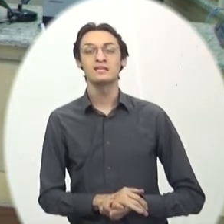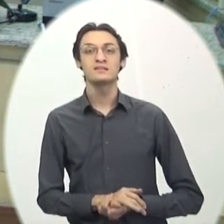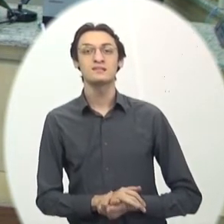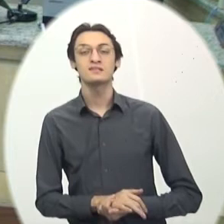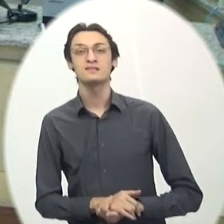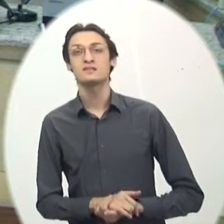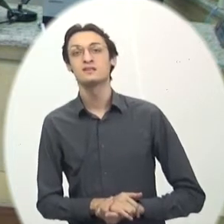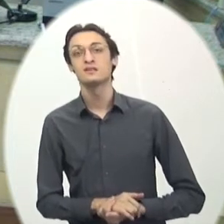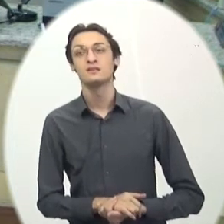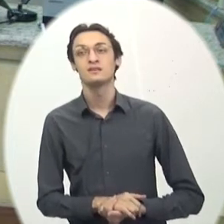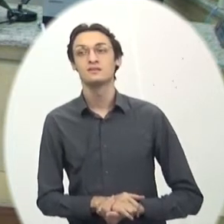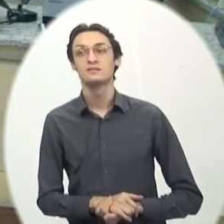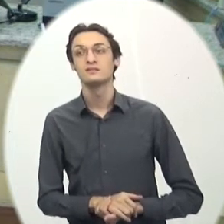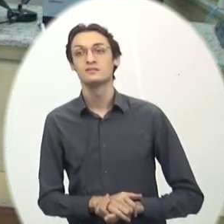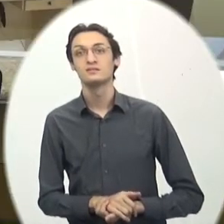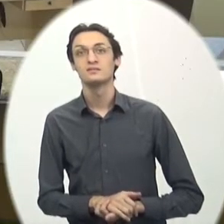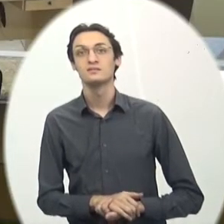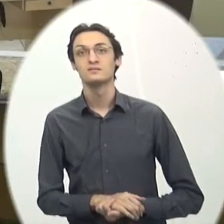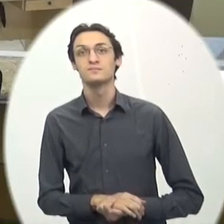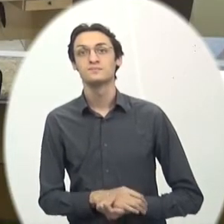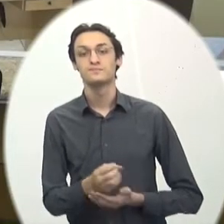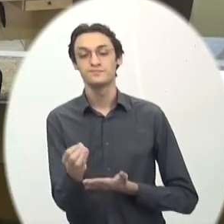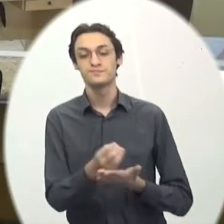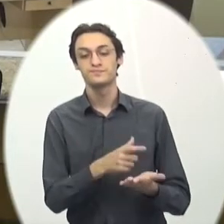Ofício do Executivo, ofício GP número